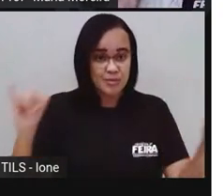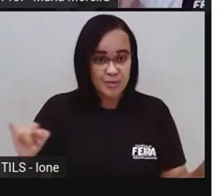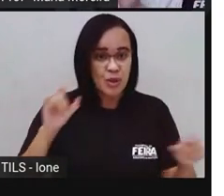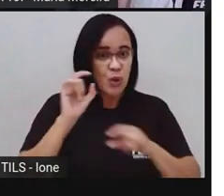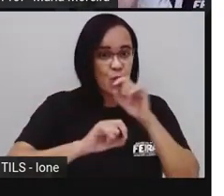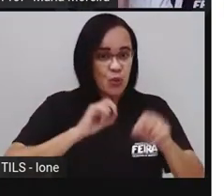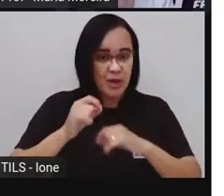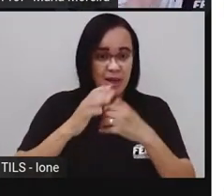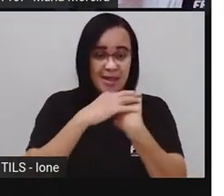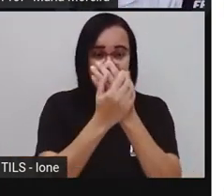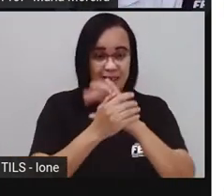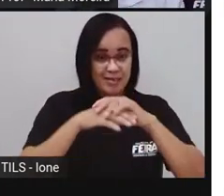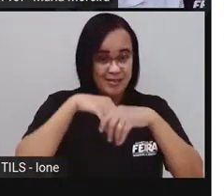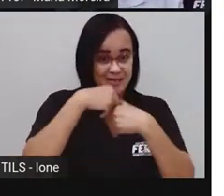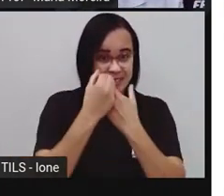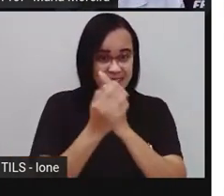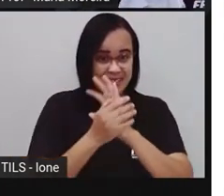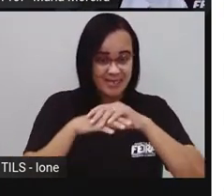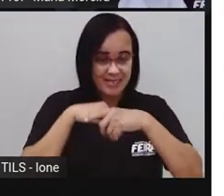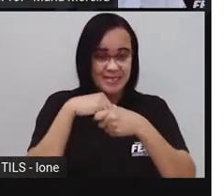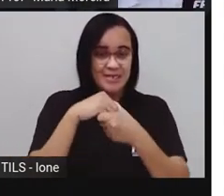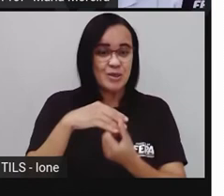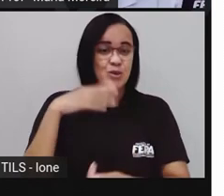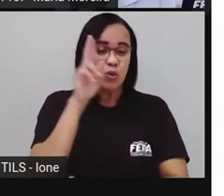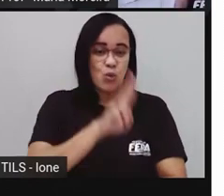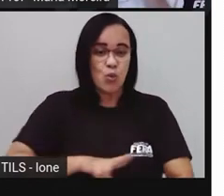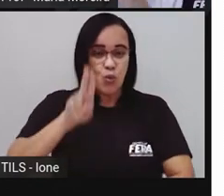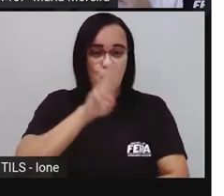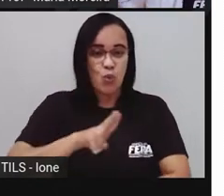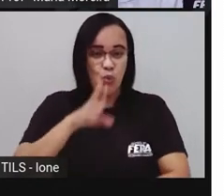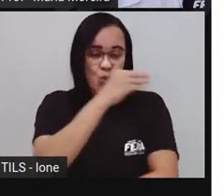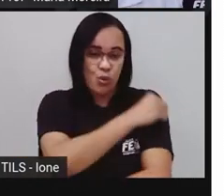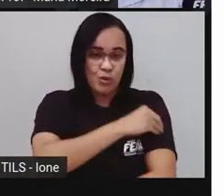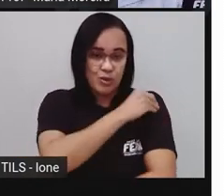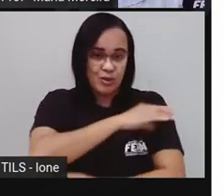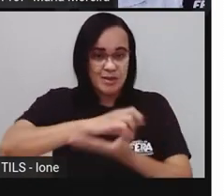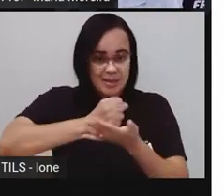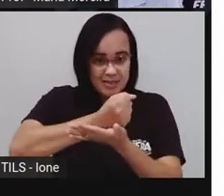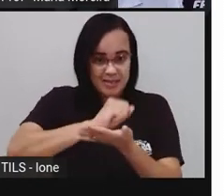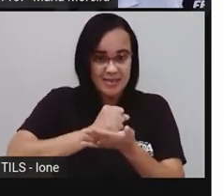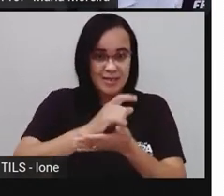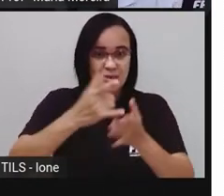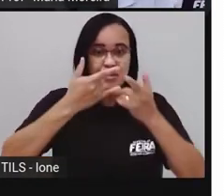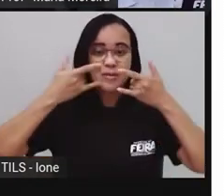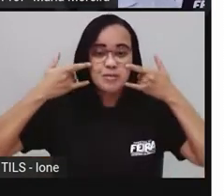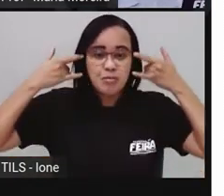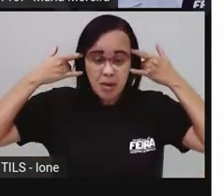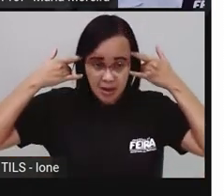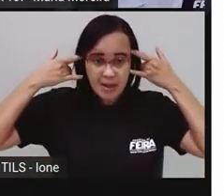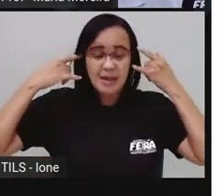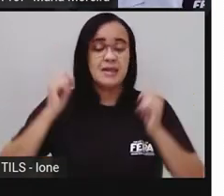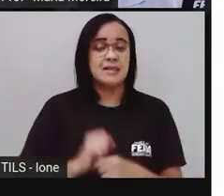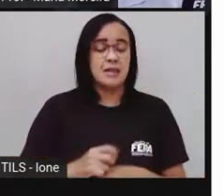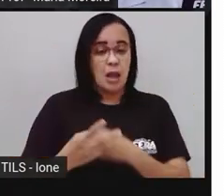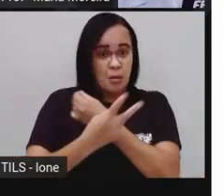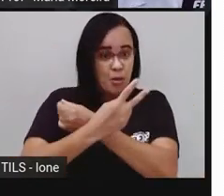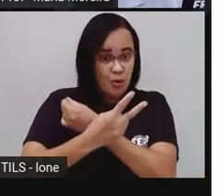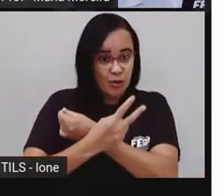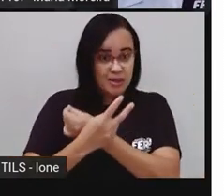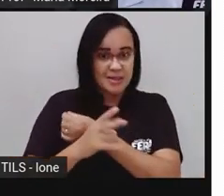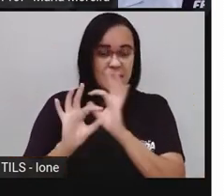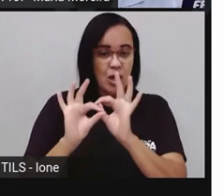uma mão lava outra lavem as mãos usem álcool em gel use máscara se protejam prática em distanciamento social